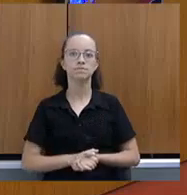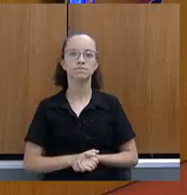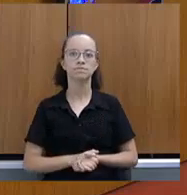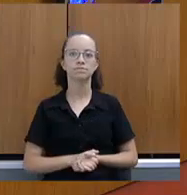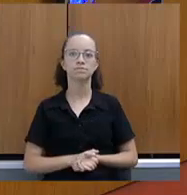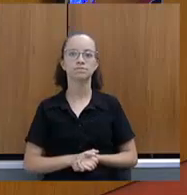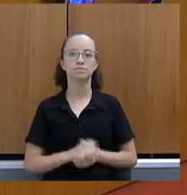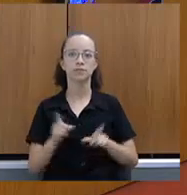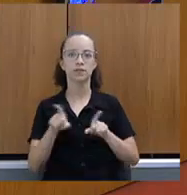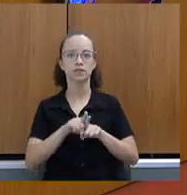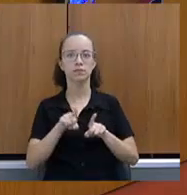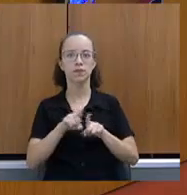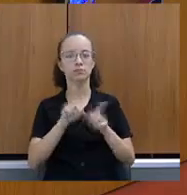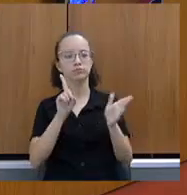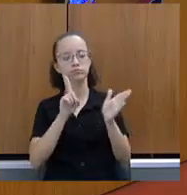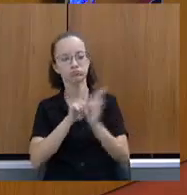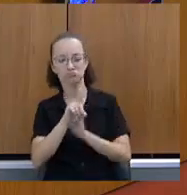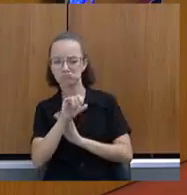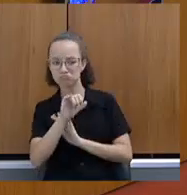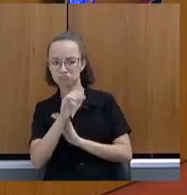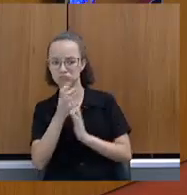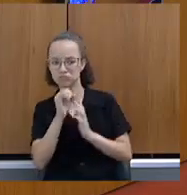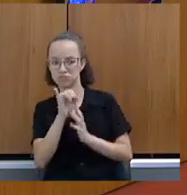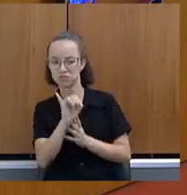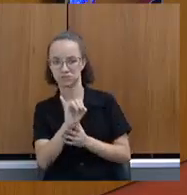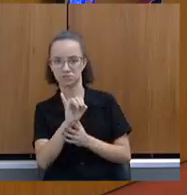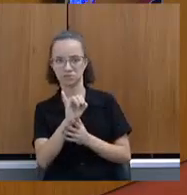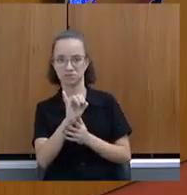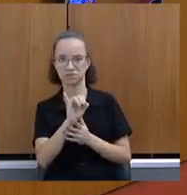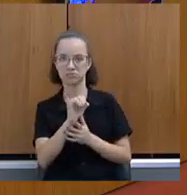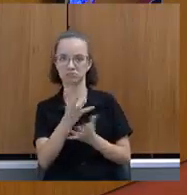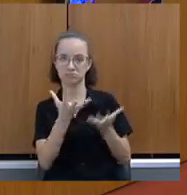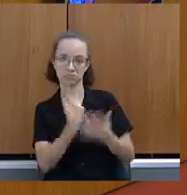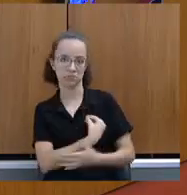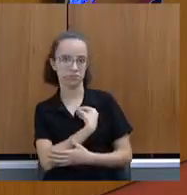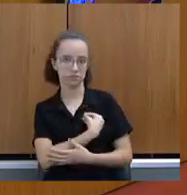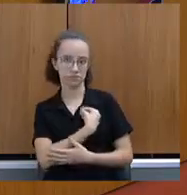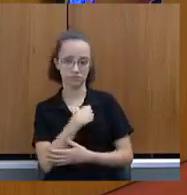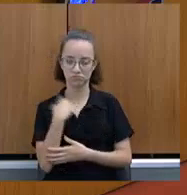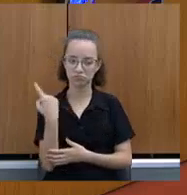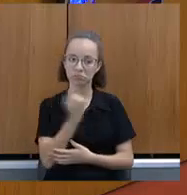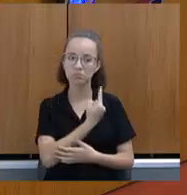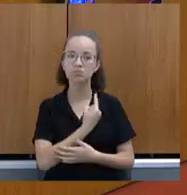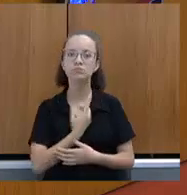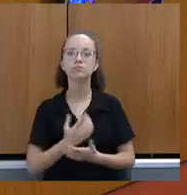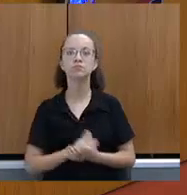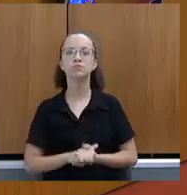consulta também o deputado se deseja participar conosco